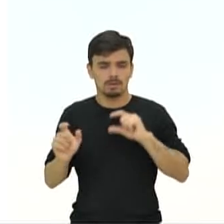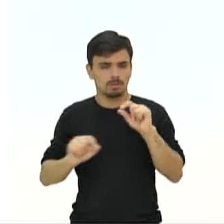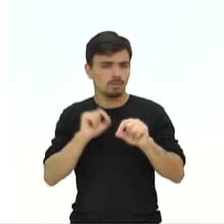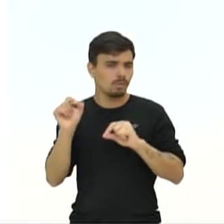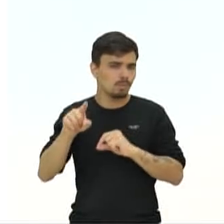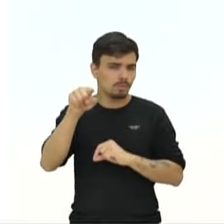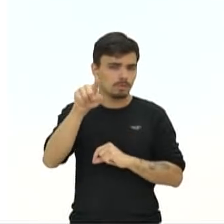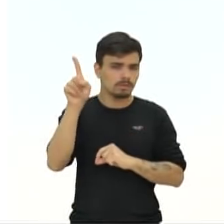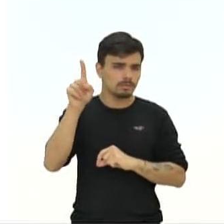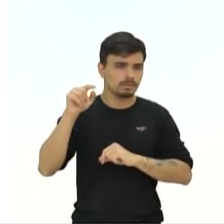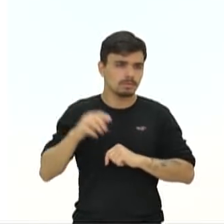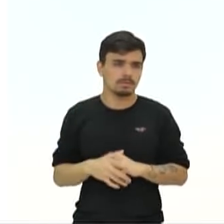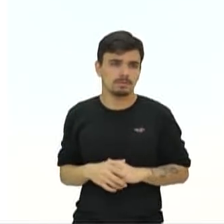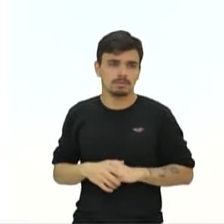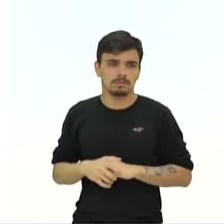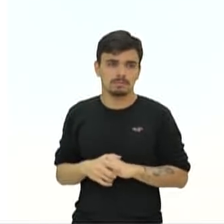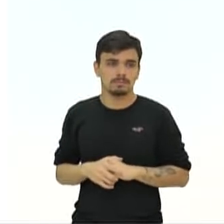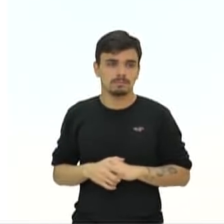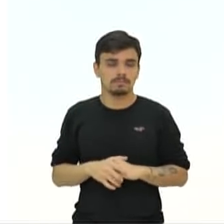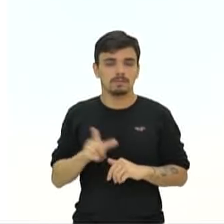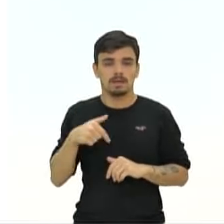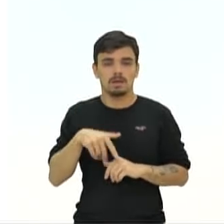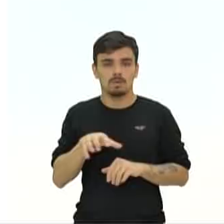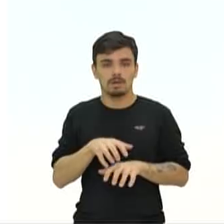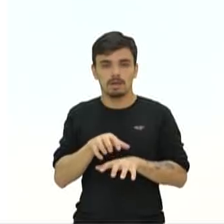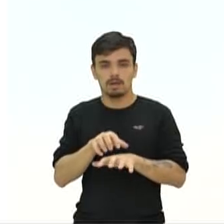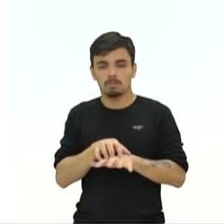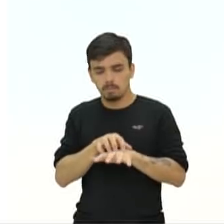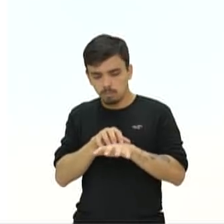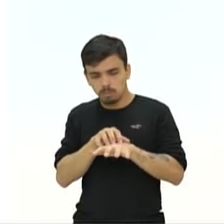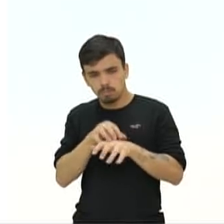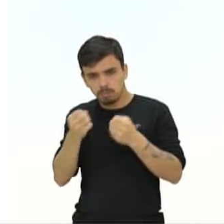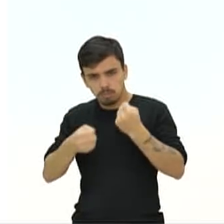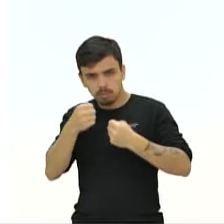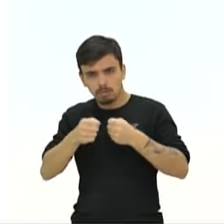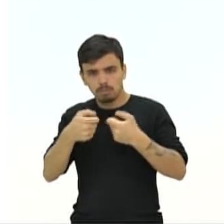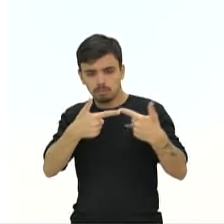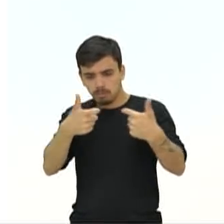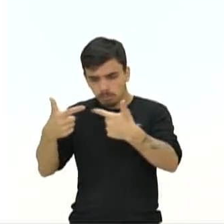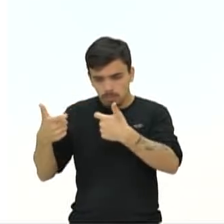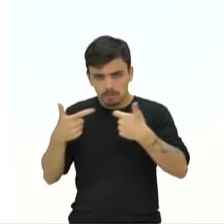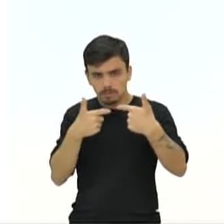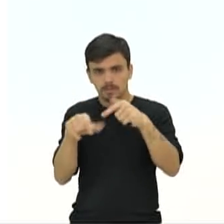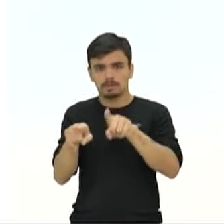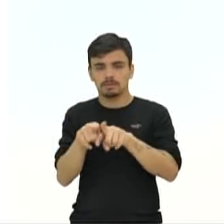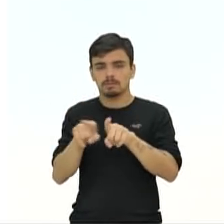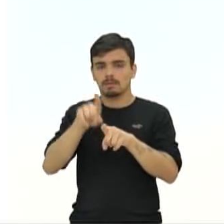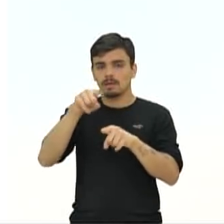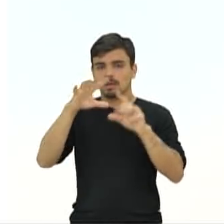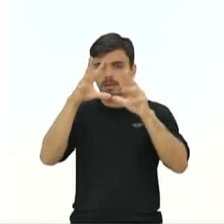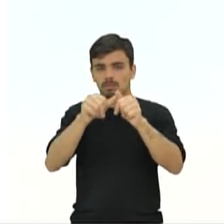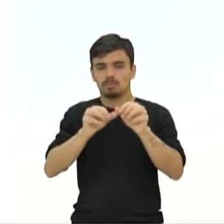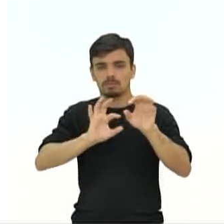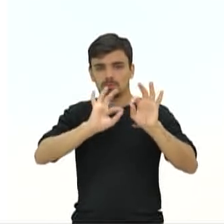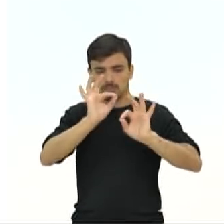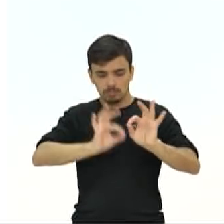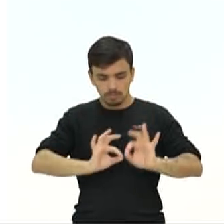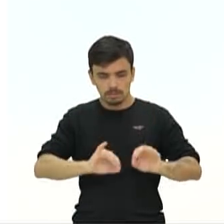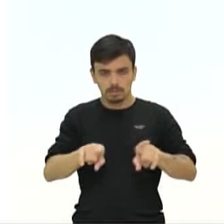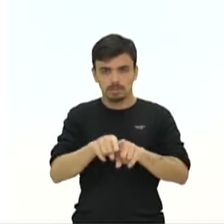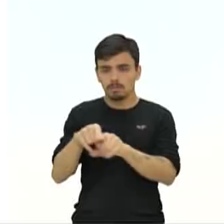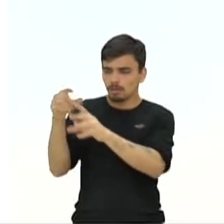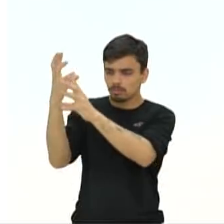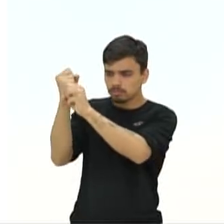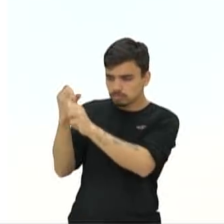isso? Um tanque de guerra. Sim, tinha todo o projeto. E não era só o desenho, eram todos os cálculos. Sim,